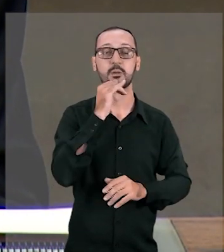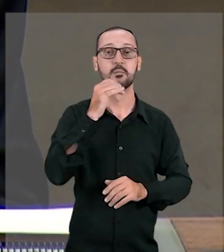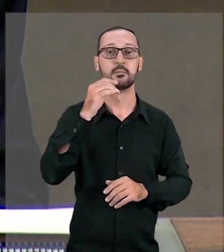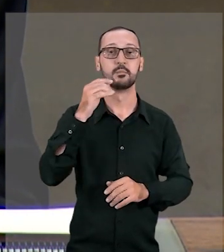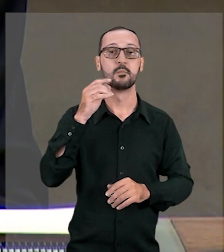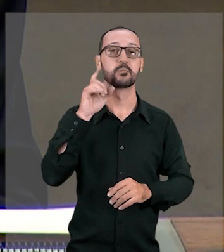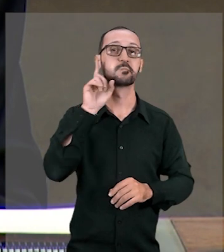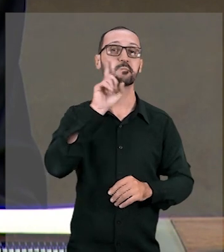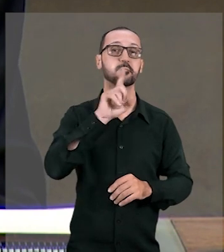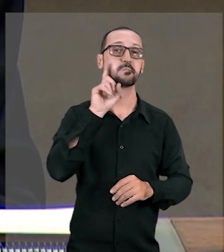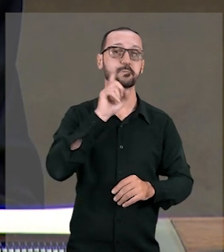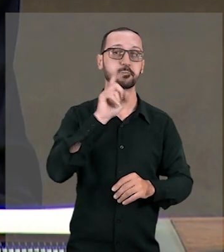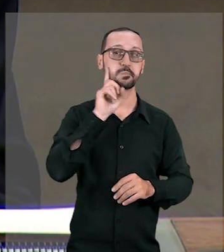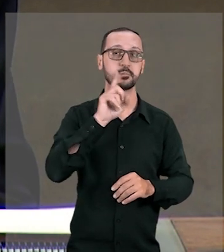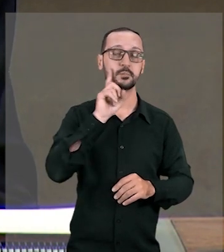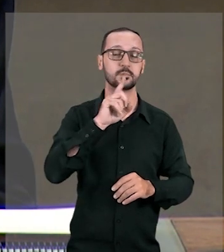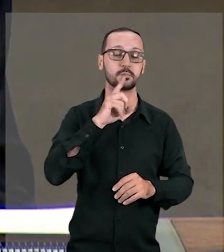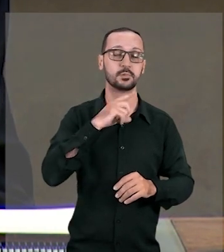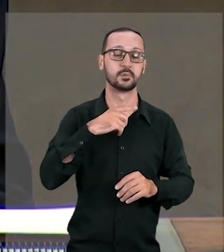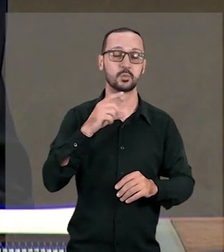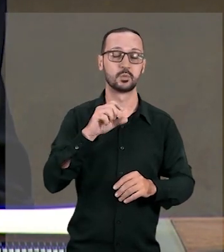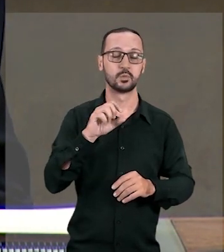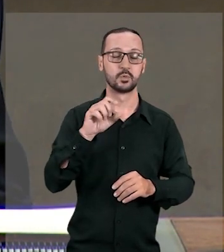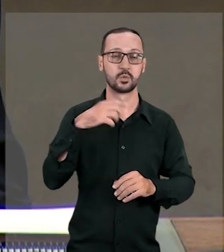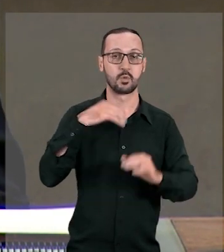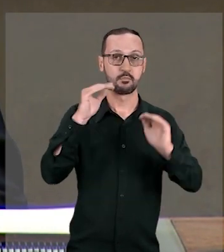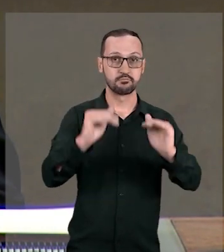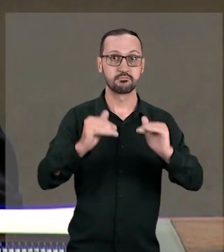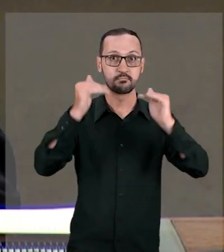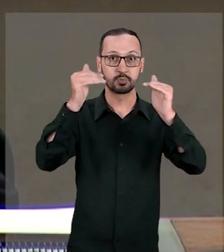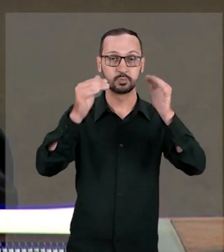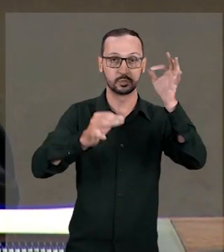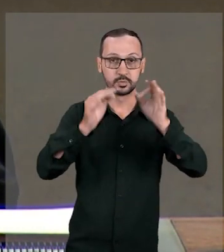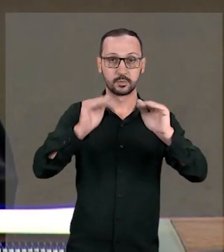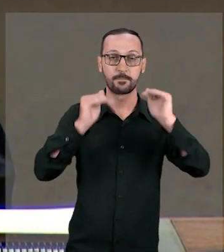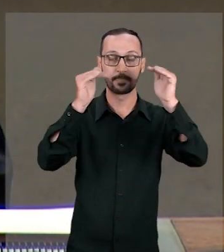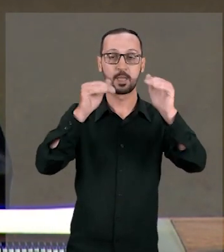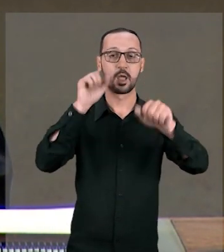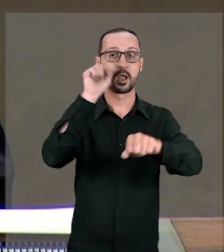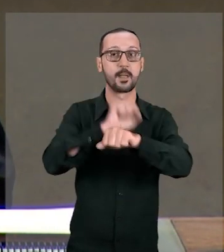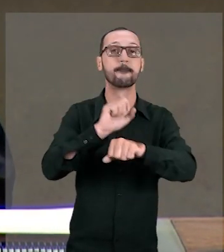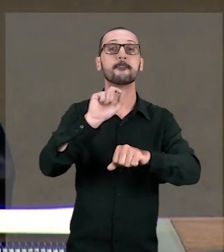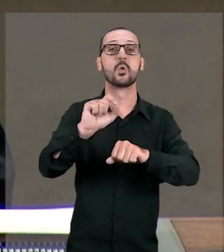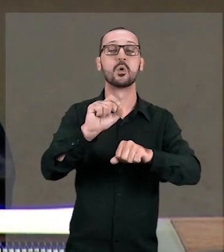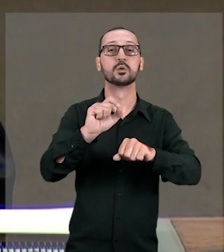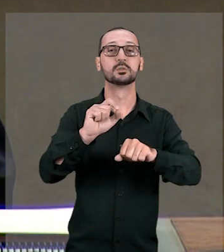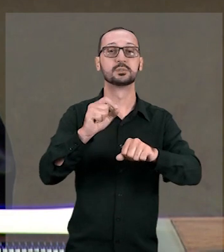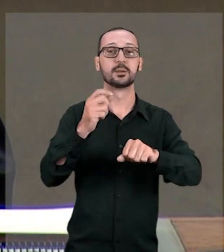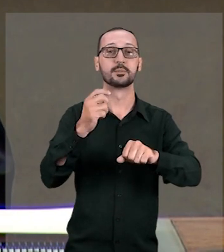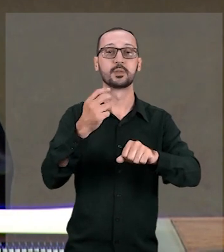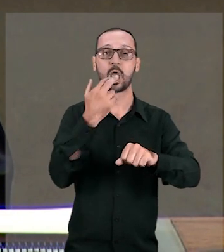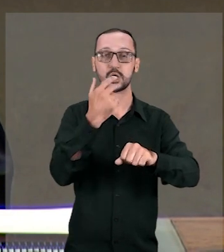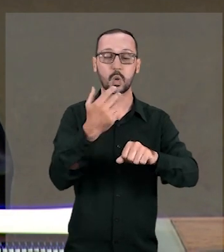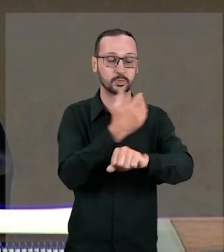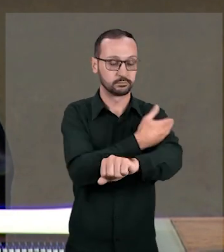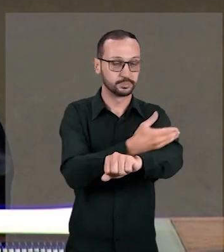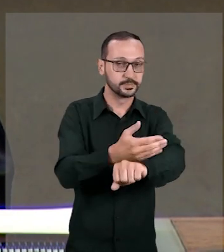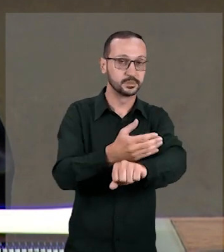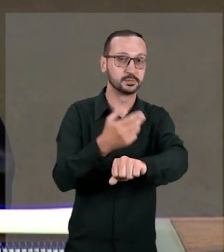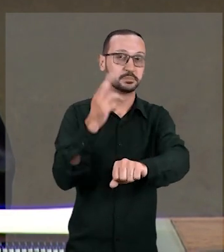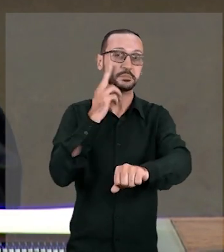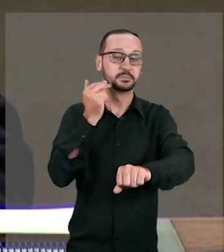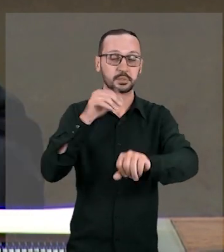Estados Unidos, a Suprema Corte, em 1954, acabou com a segregação racial nas escolas